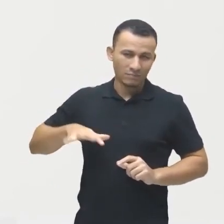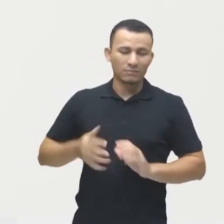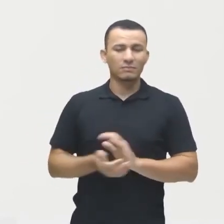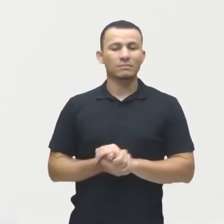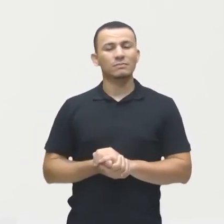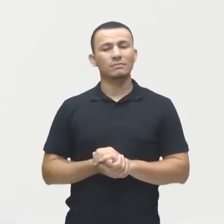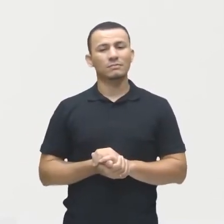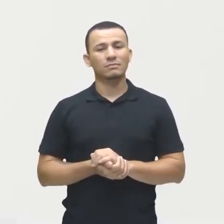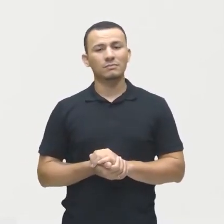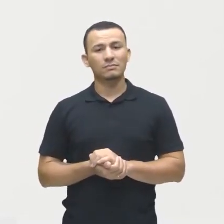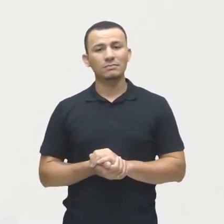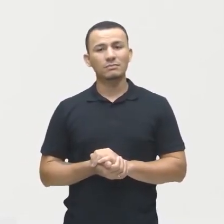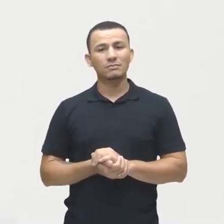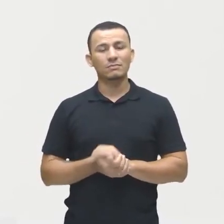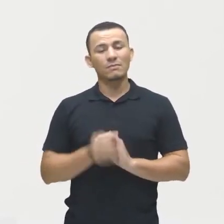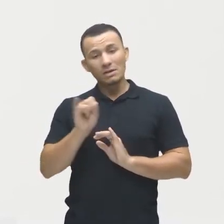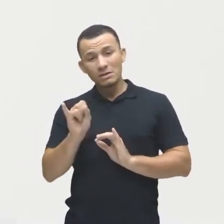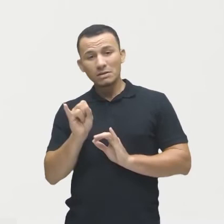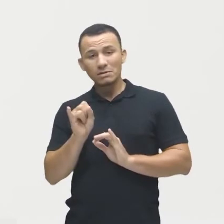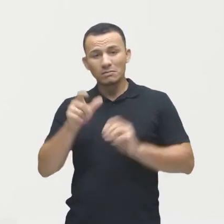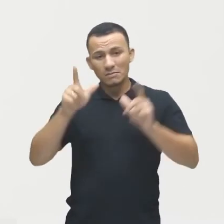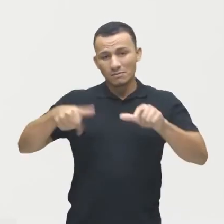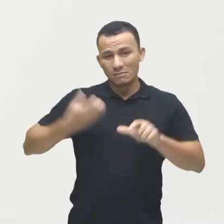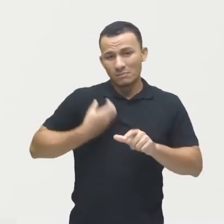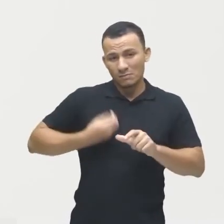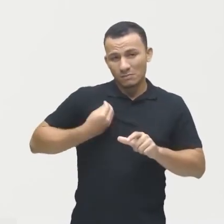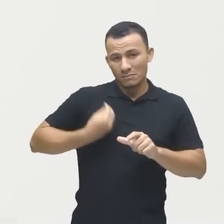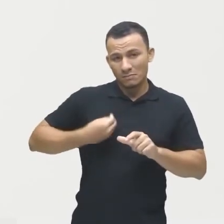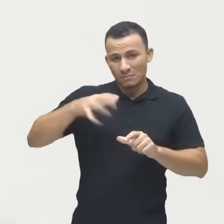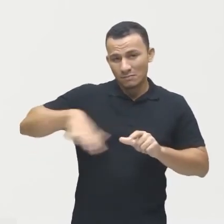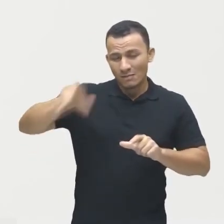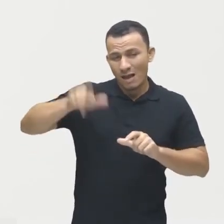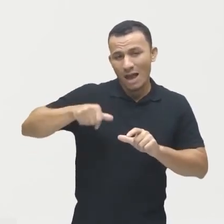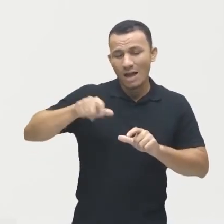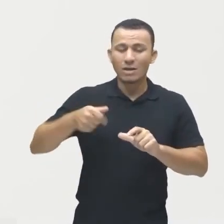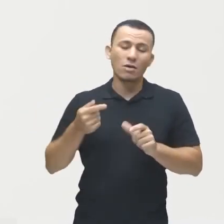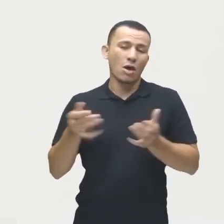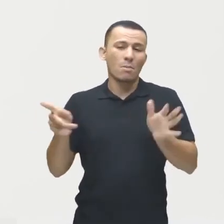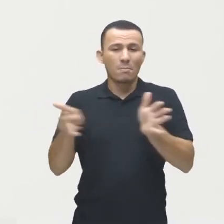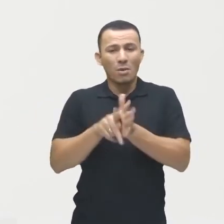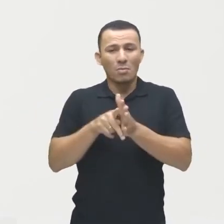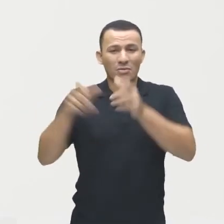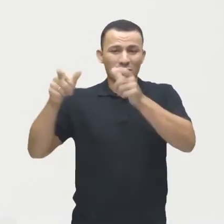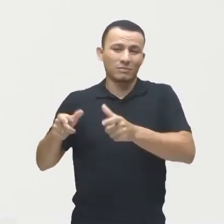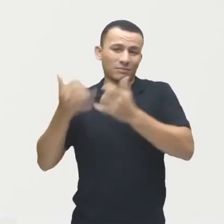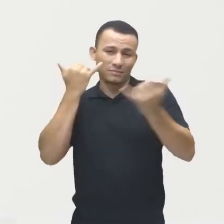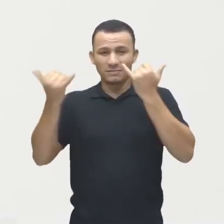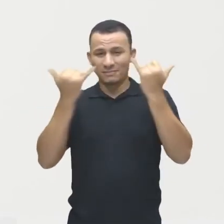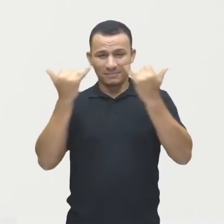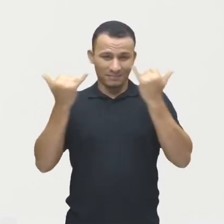referirá às notícias da sua cidade. Tá certo?